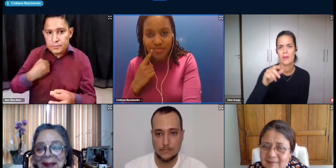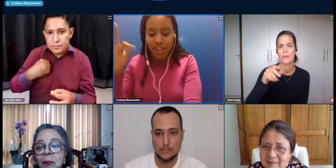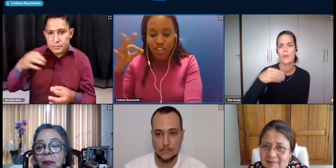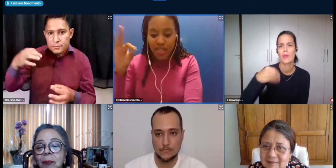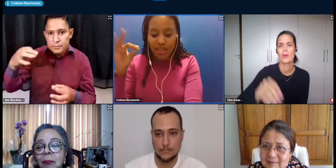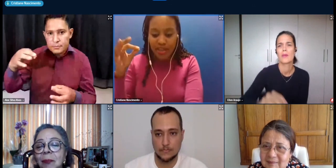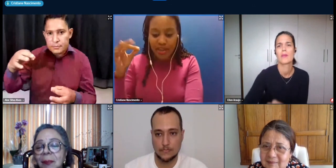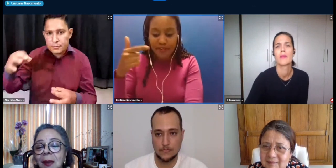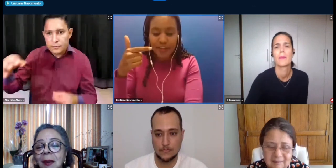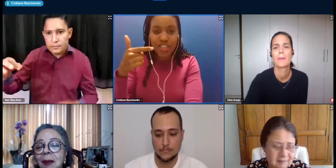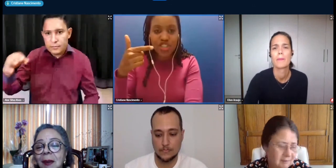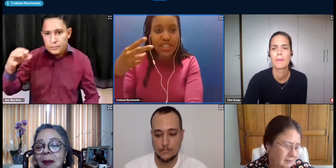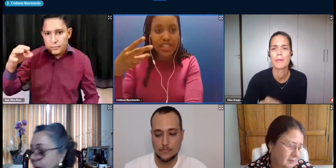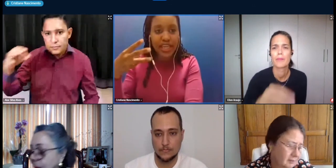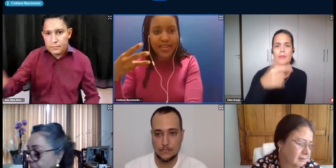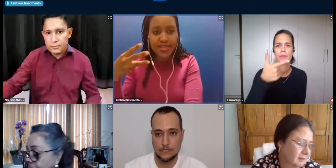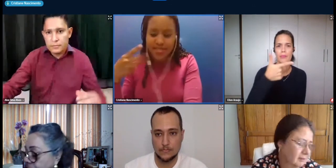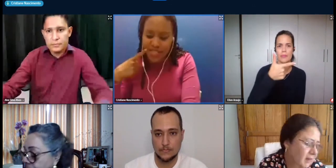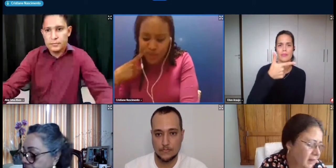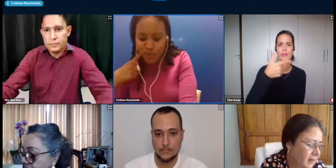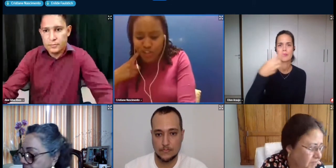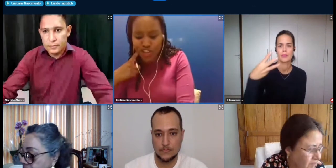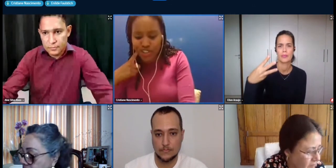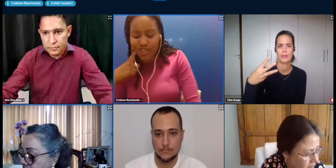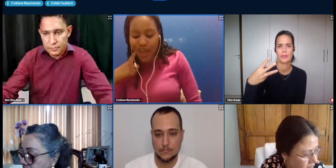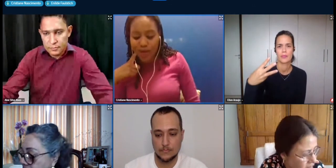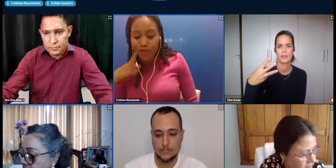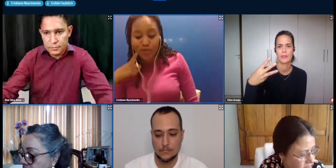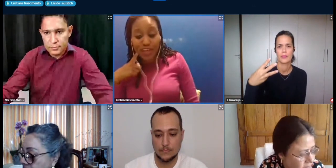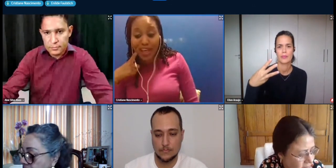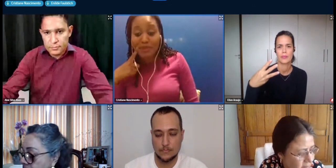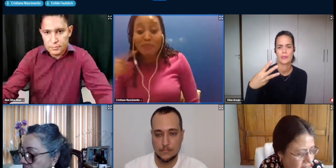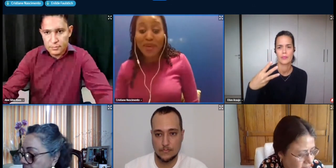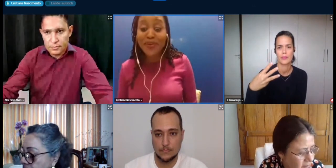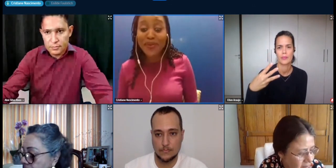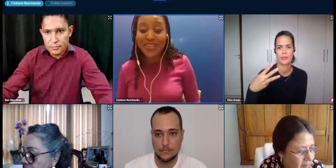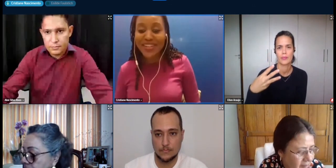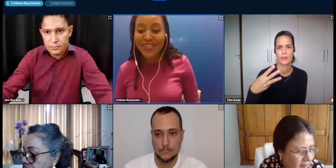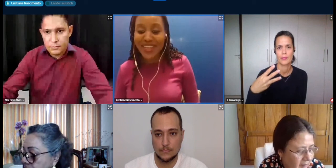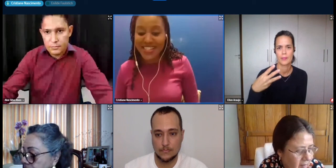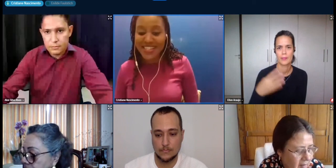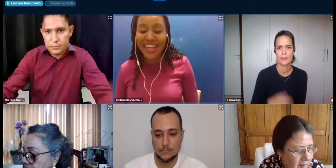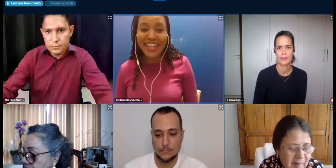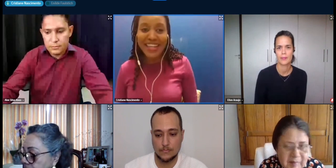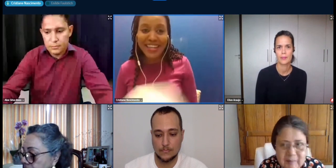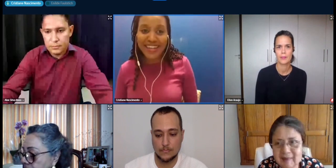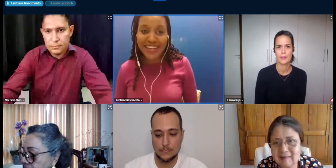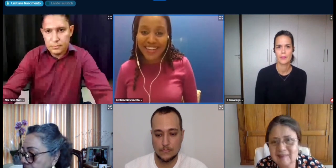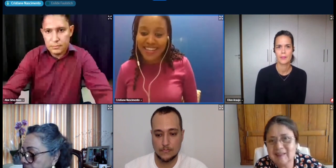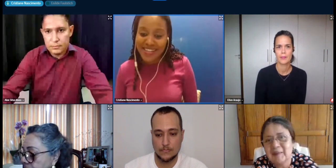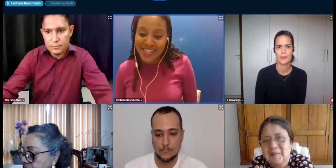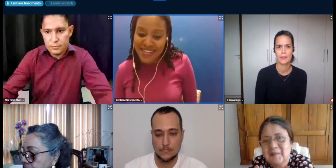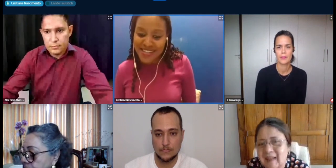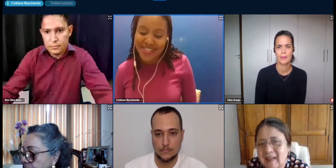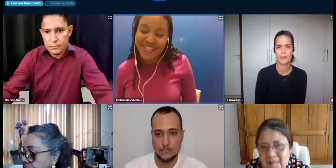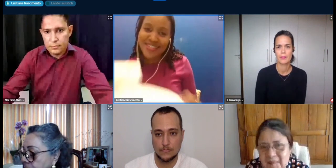Na página 23, 5 digital, eu fiquei me perguntando o que, que seria.